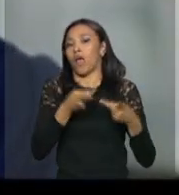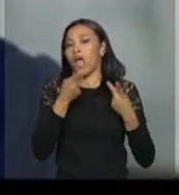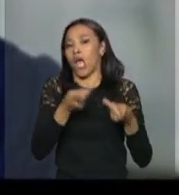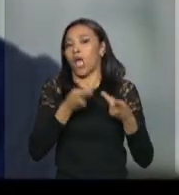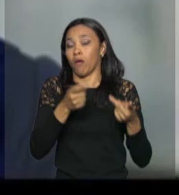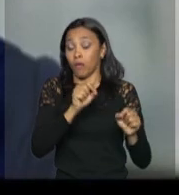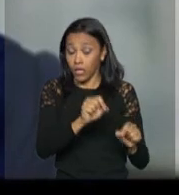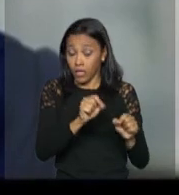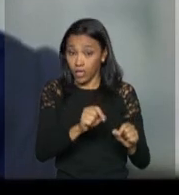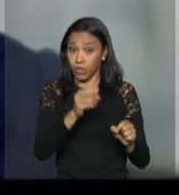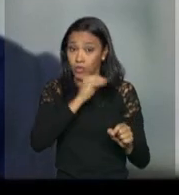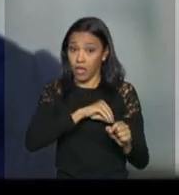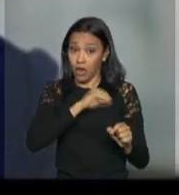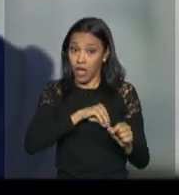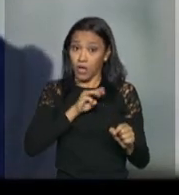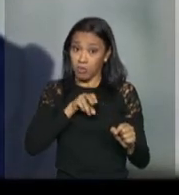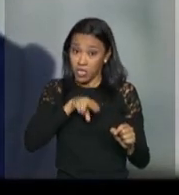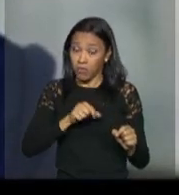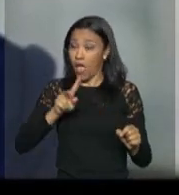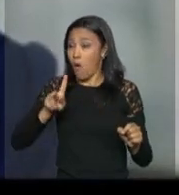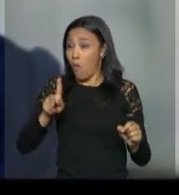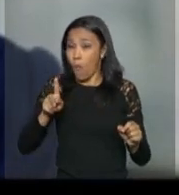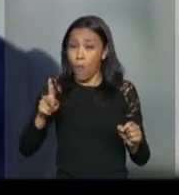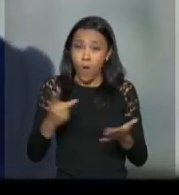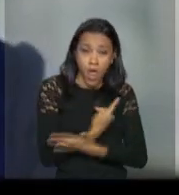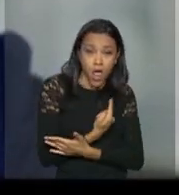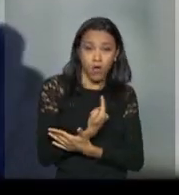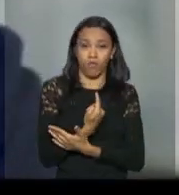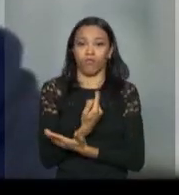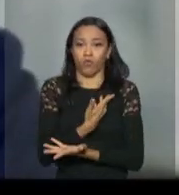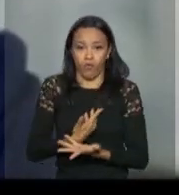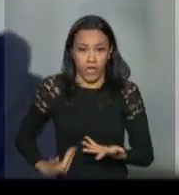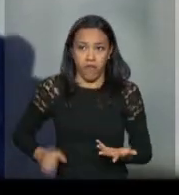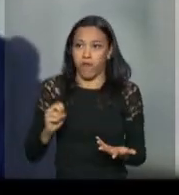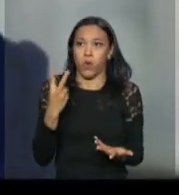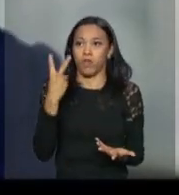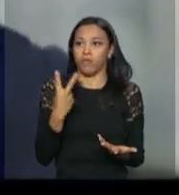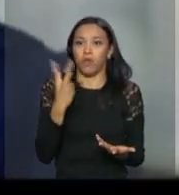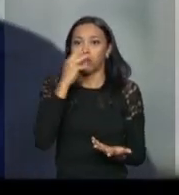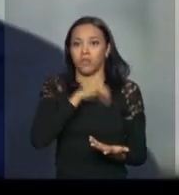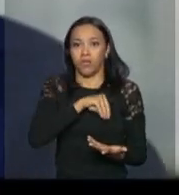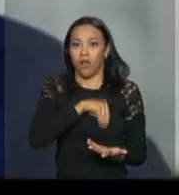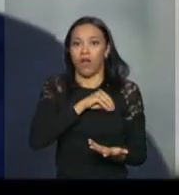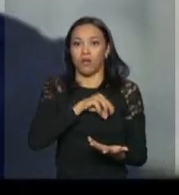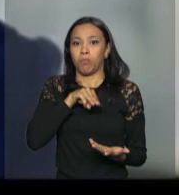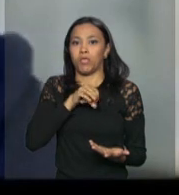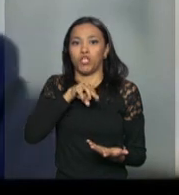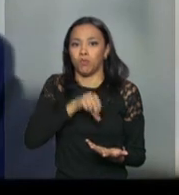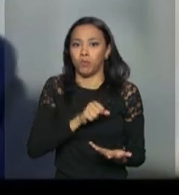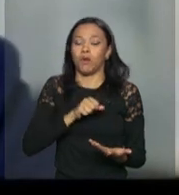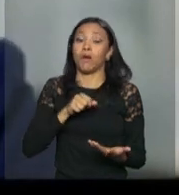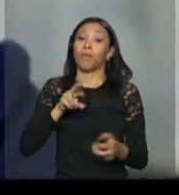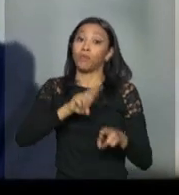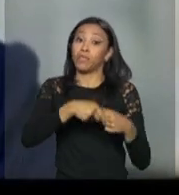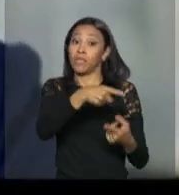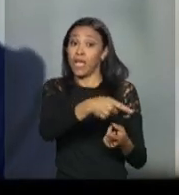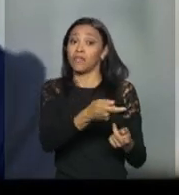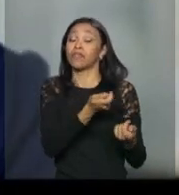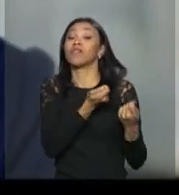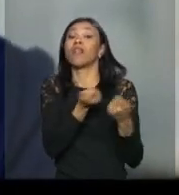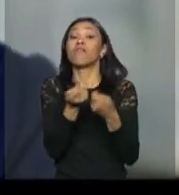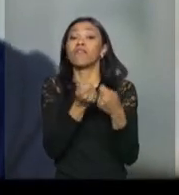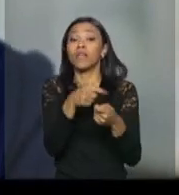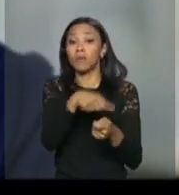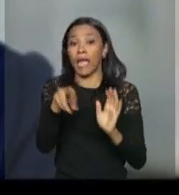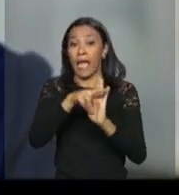do salário mínimo é um erro do governo e, por isso, defendem a adoção de medidas duras,